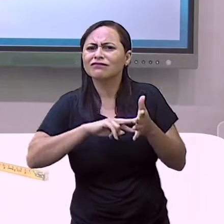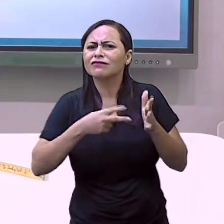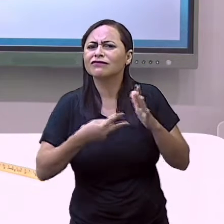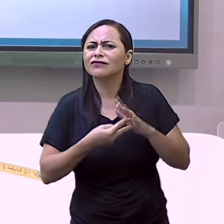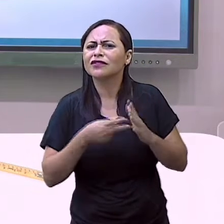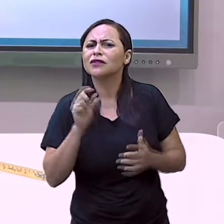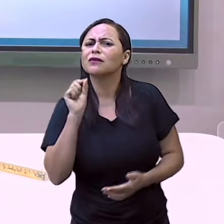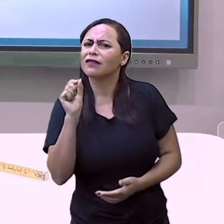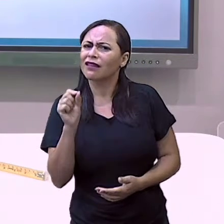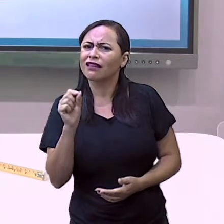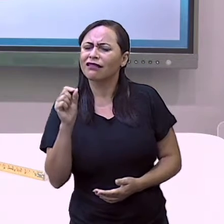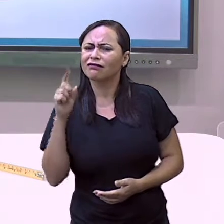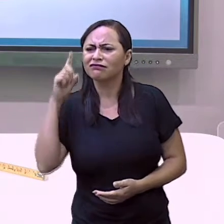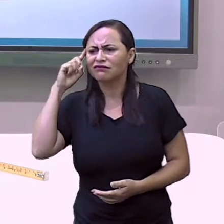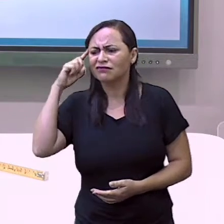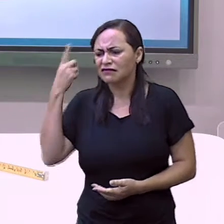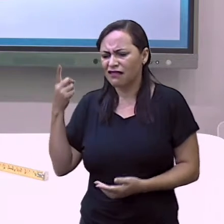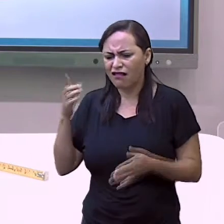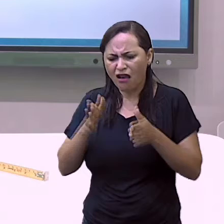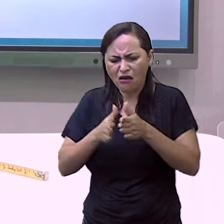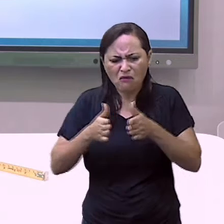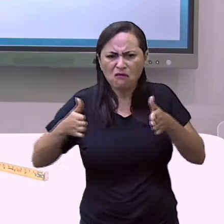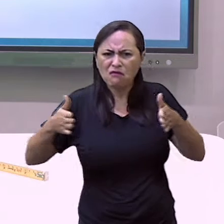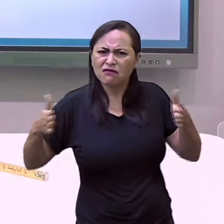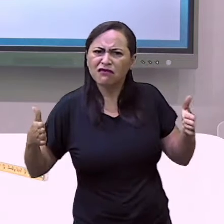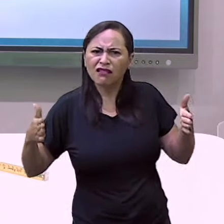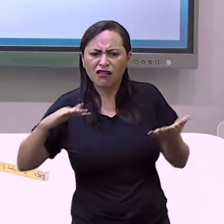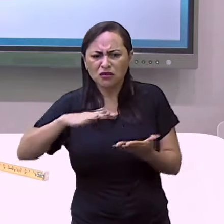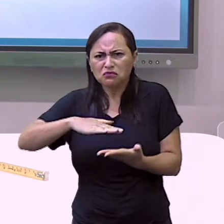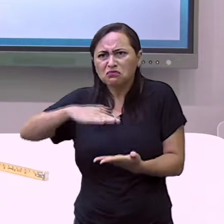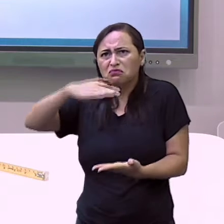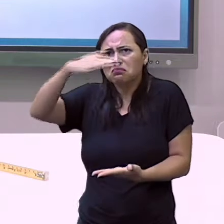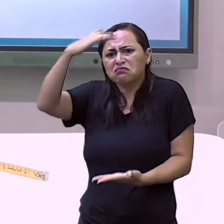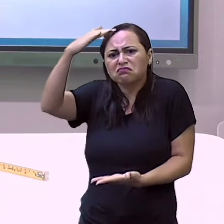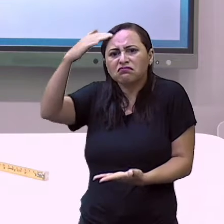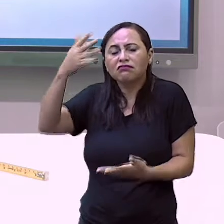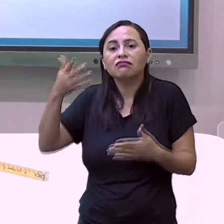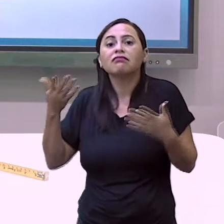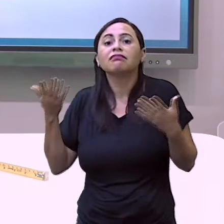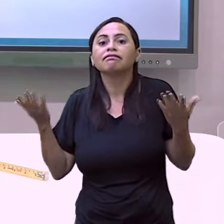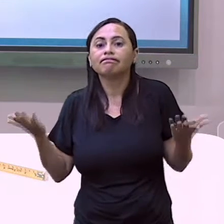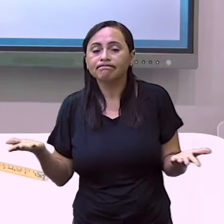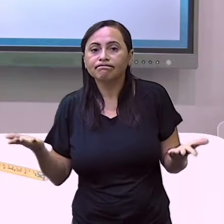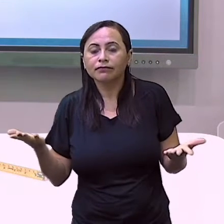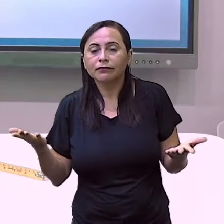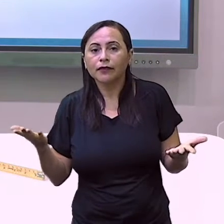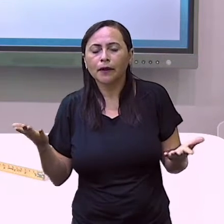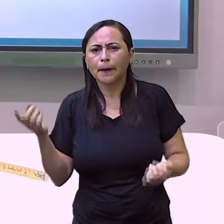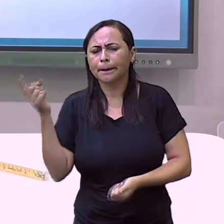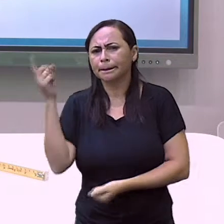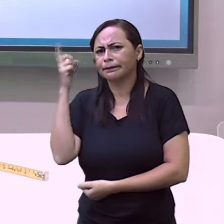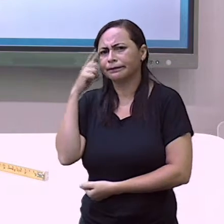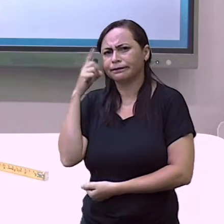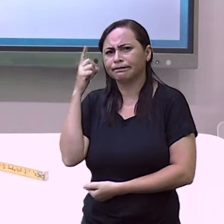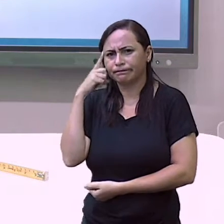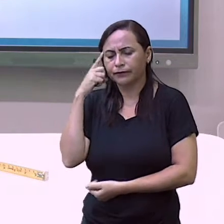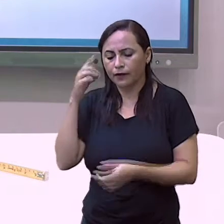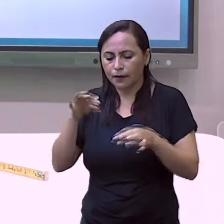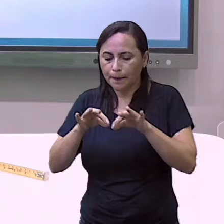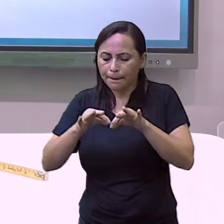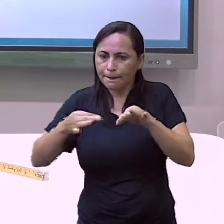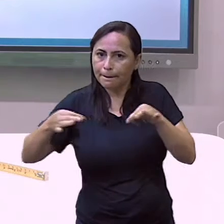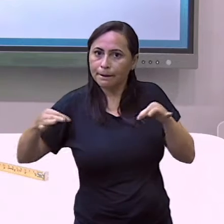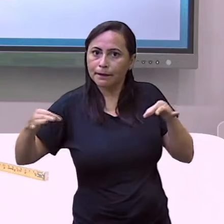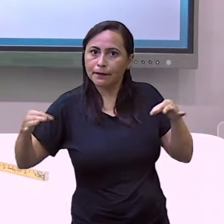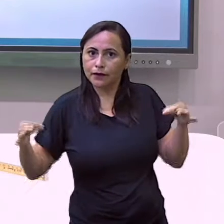é tamanho? Será que é capacidade? Quando nós pensamos em medidas, nós